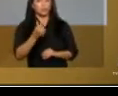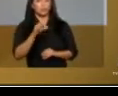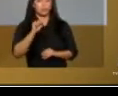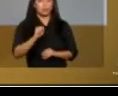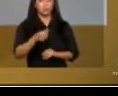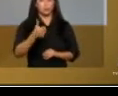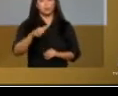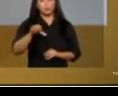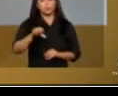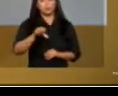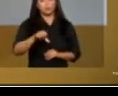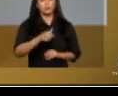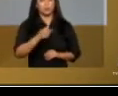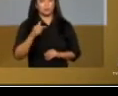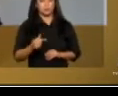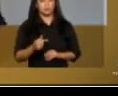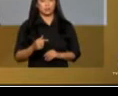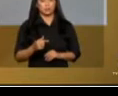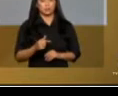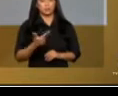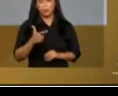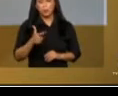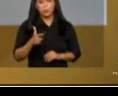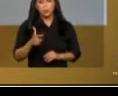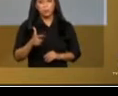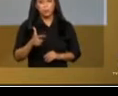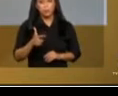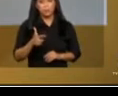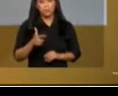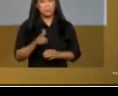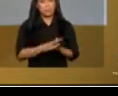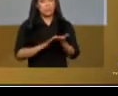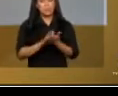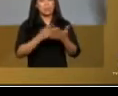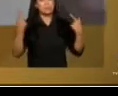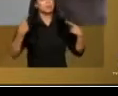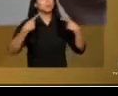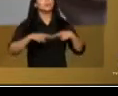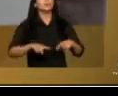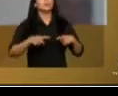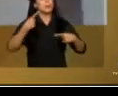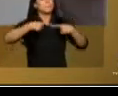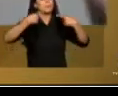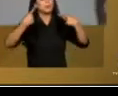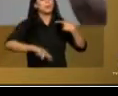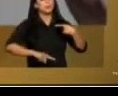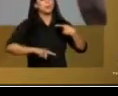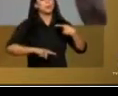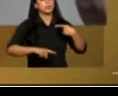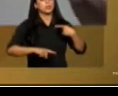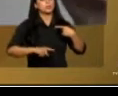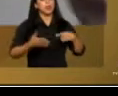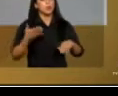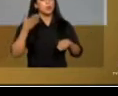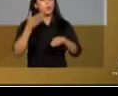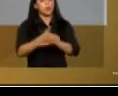9478 de 1997, não existe nenhuma restrição que proíba ou que vete o